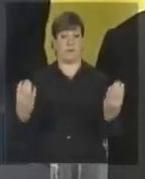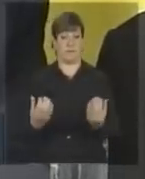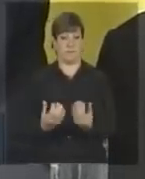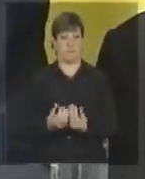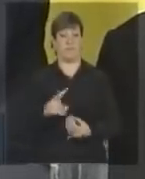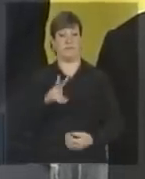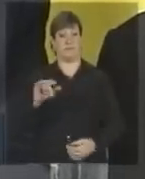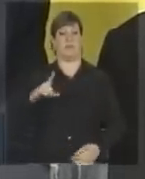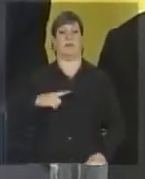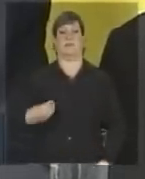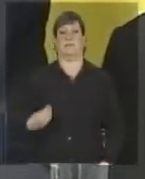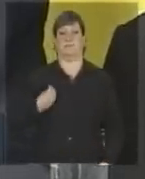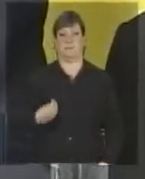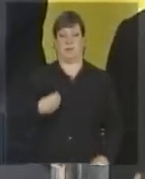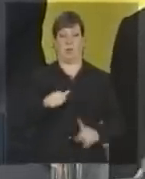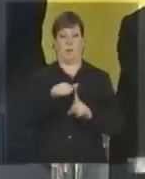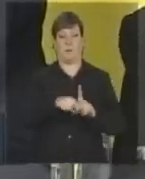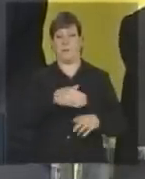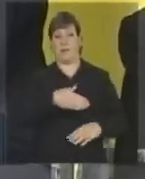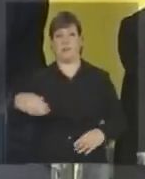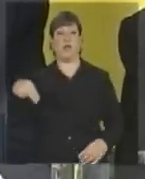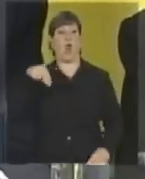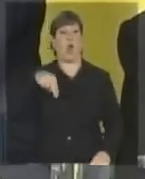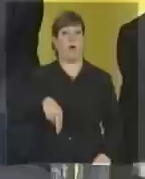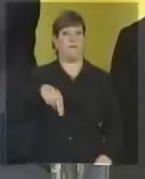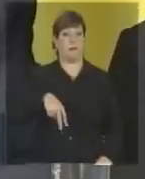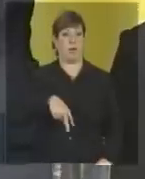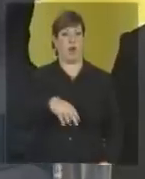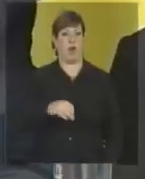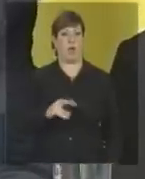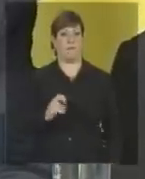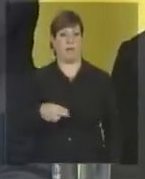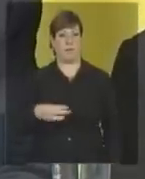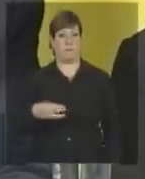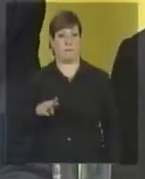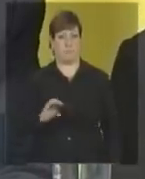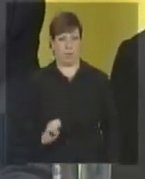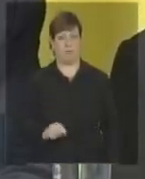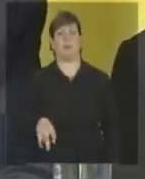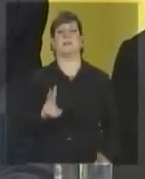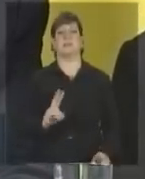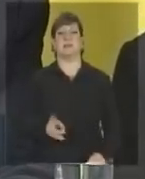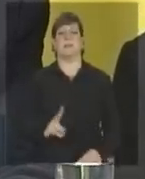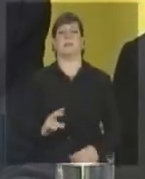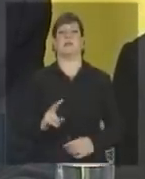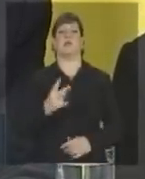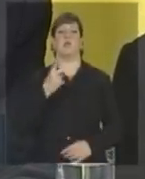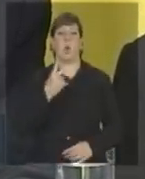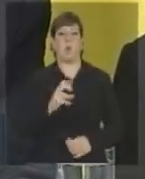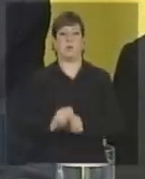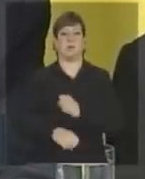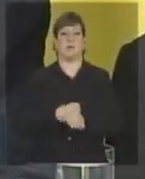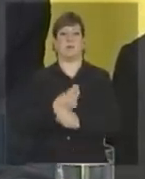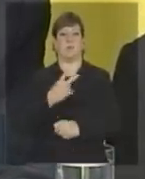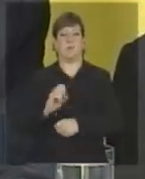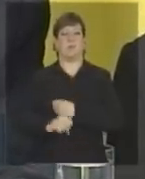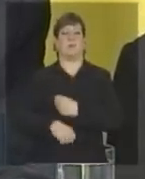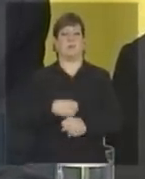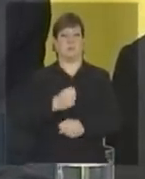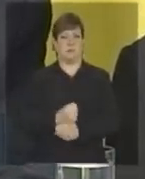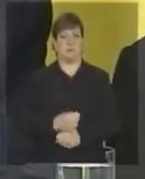se realizar no mês de novembro. É um encontro bianual, promovido pela